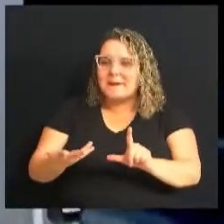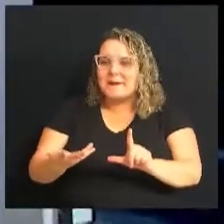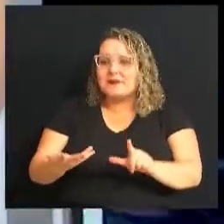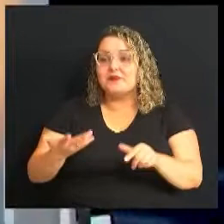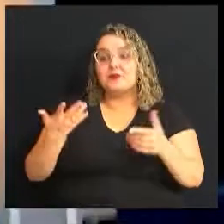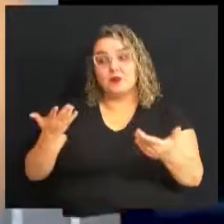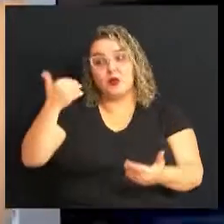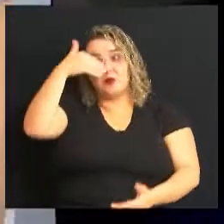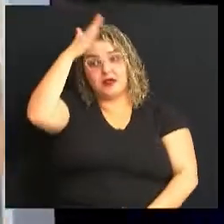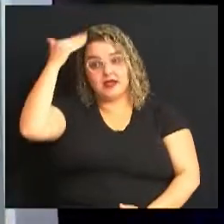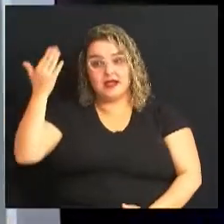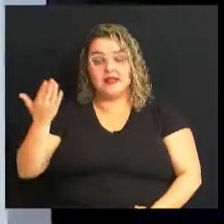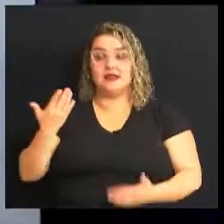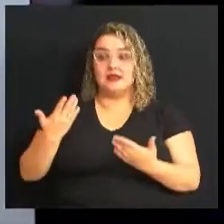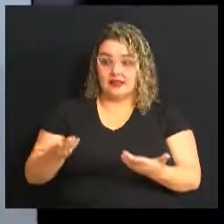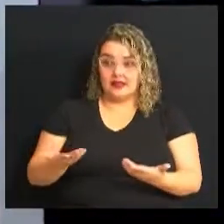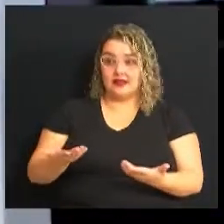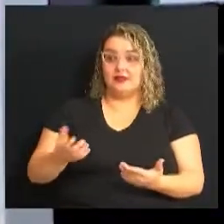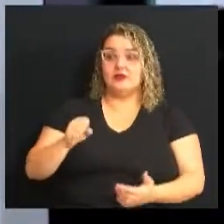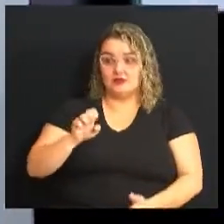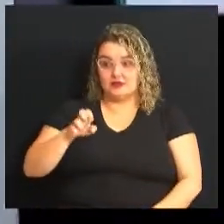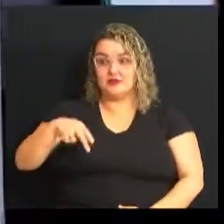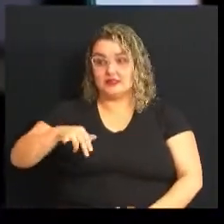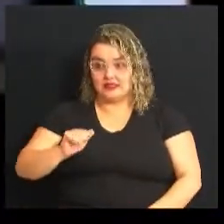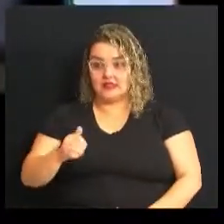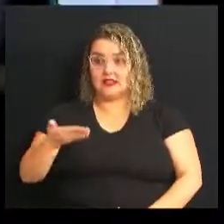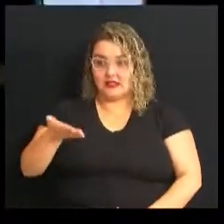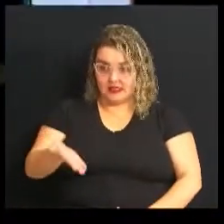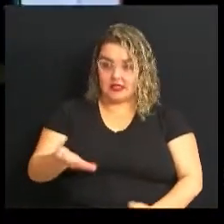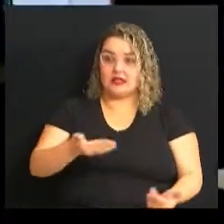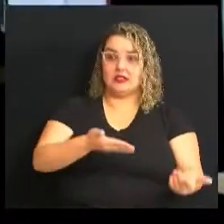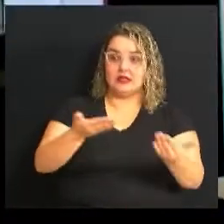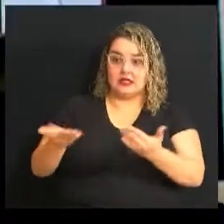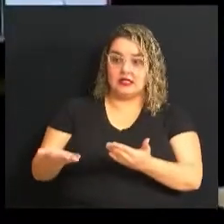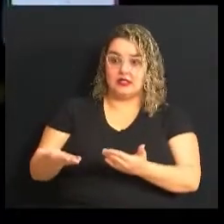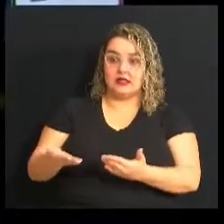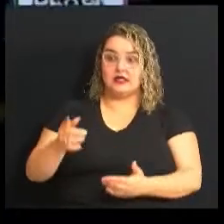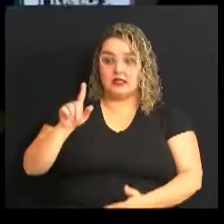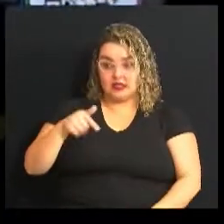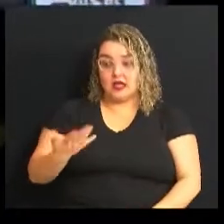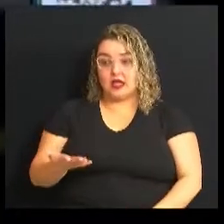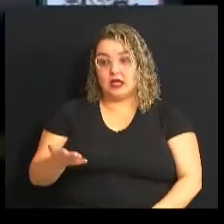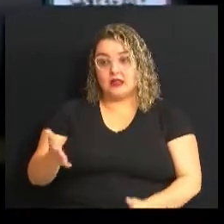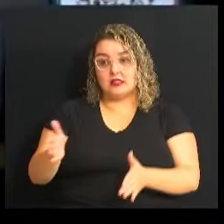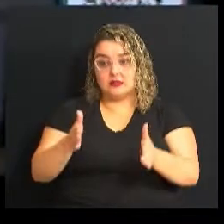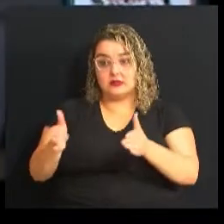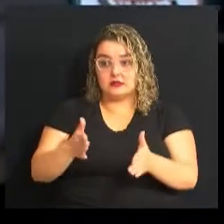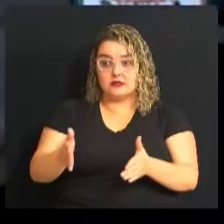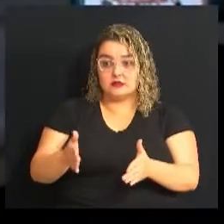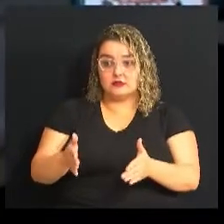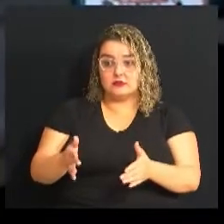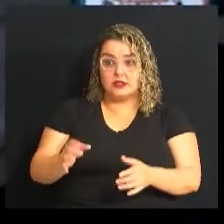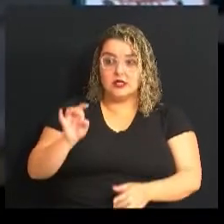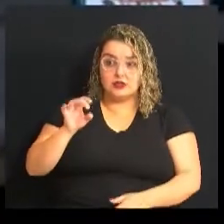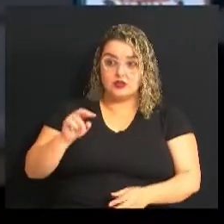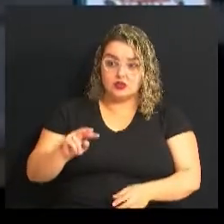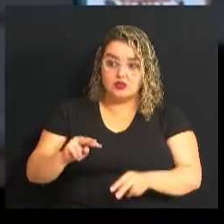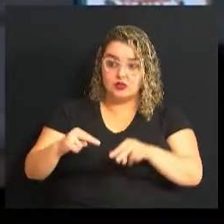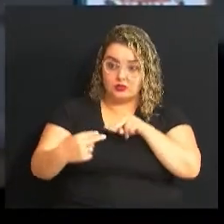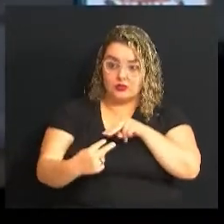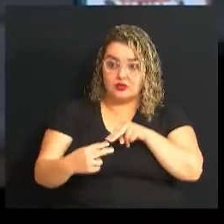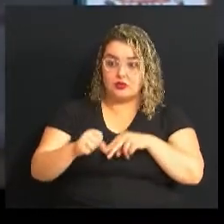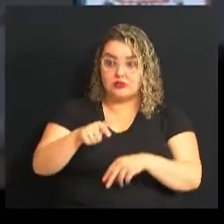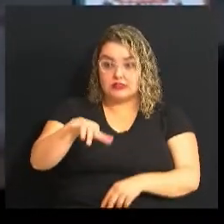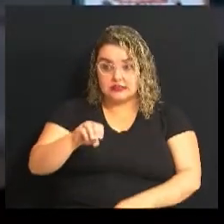o metaverso do Senai, né, que é esse que a gente está apresentando, por enquanto a gente tem uma planta virtual lá de São Caetano do